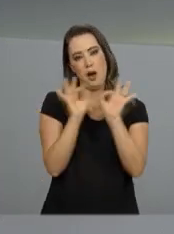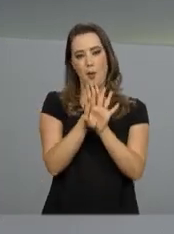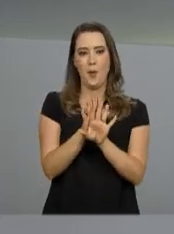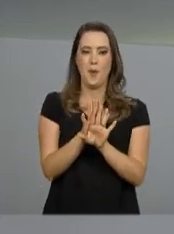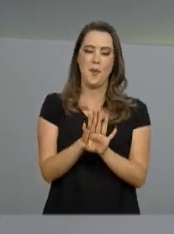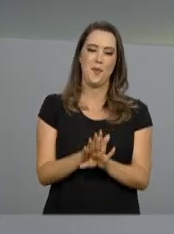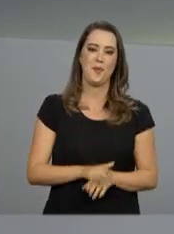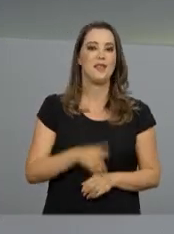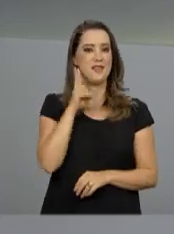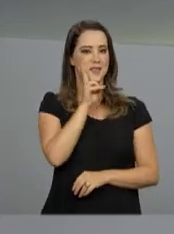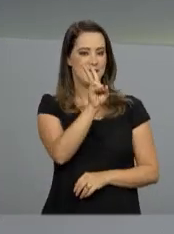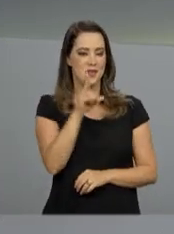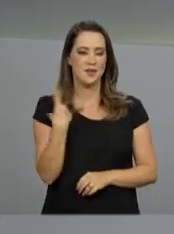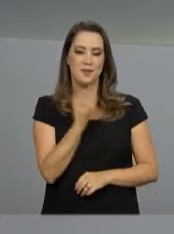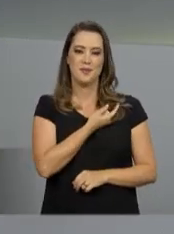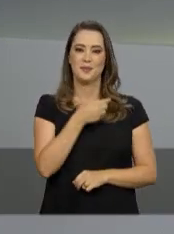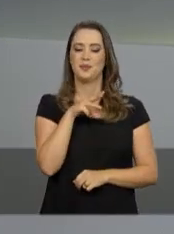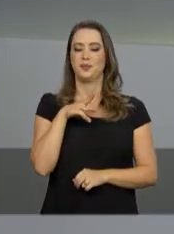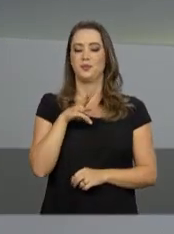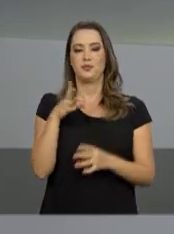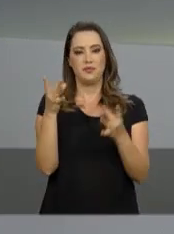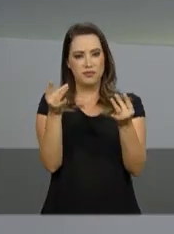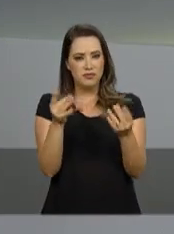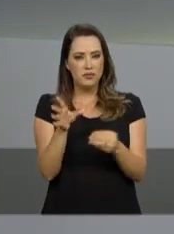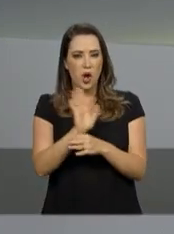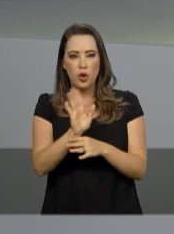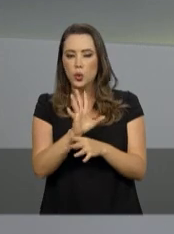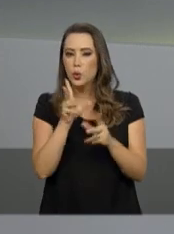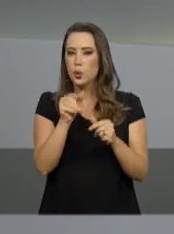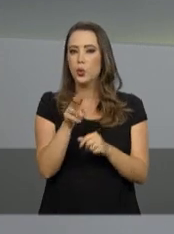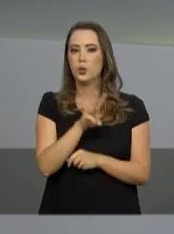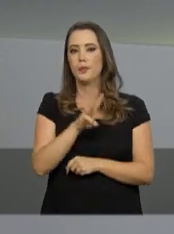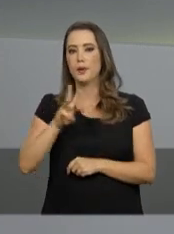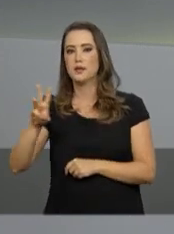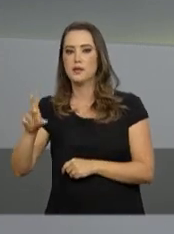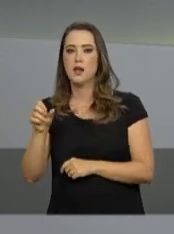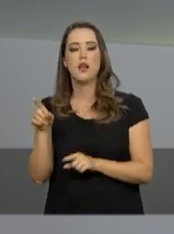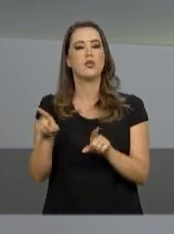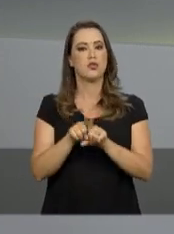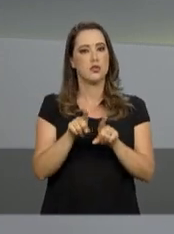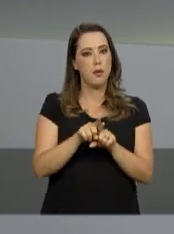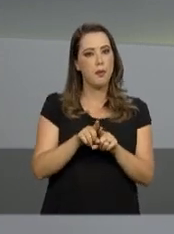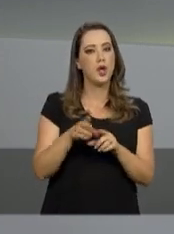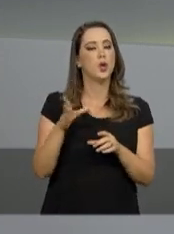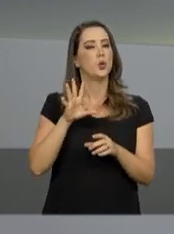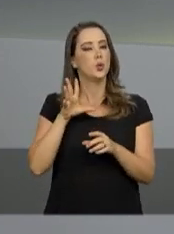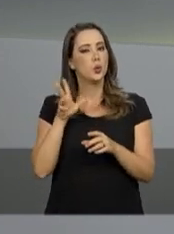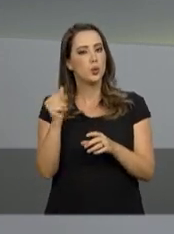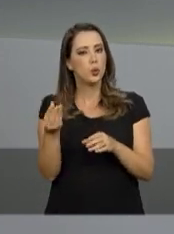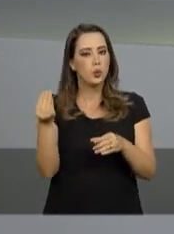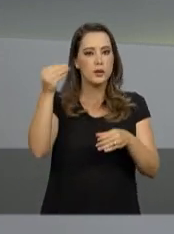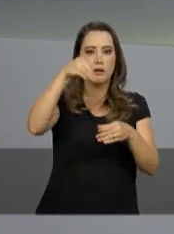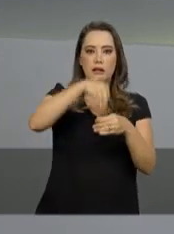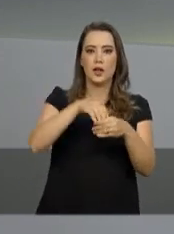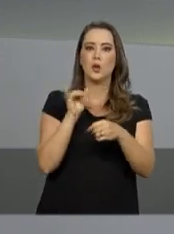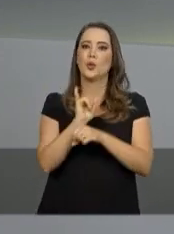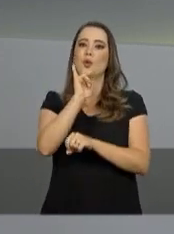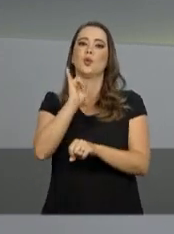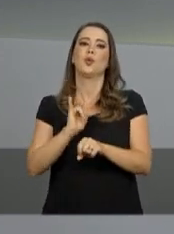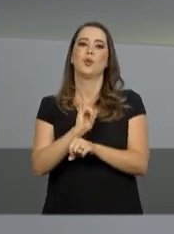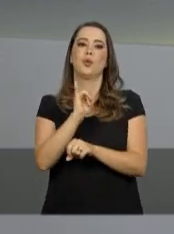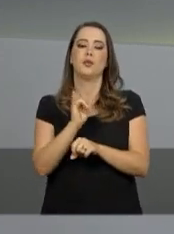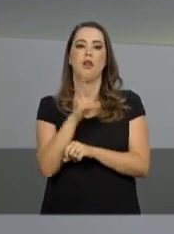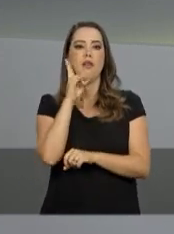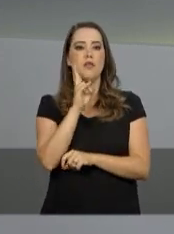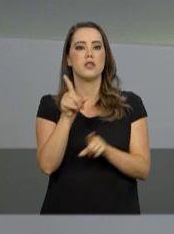aqui. Você acompanha a nossa programação ao vivo pelo site da NBR. E todas as reportagens estão disponíveis em nosso canal no YouTube.